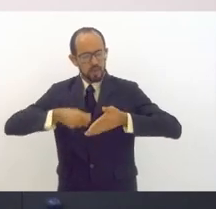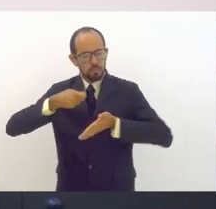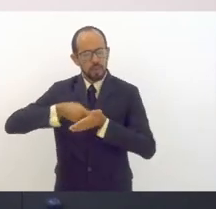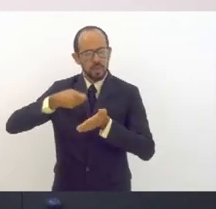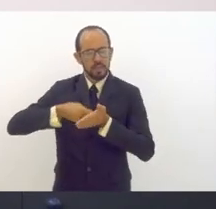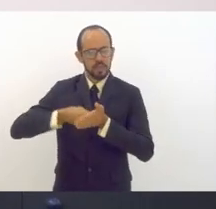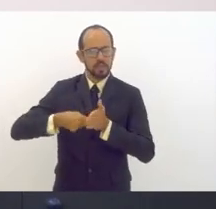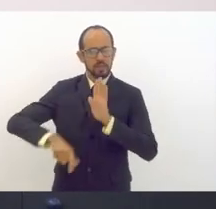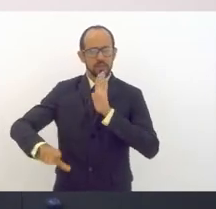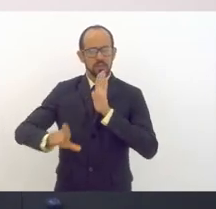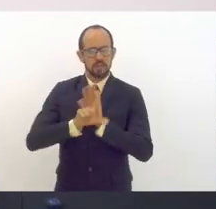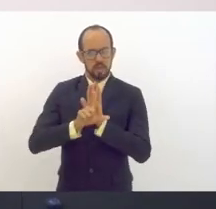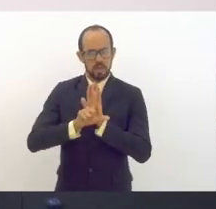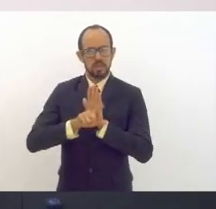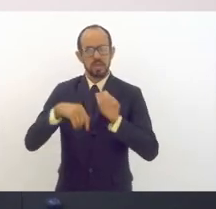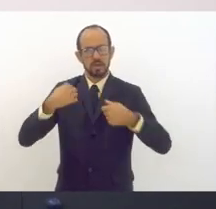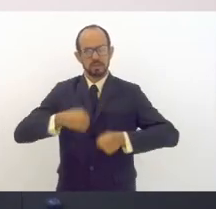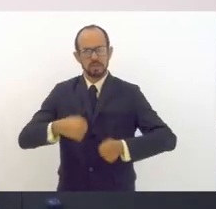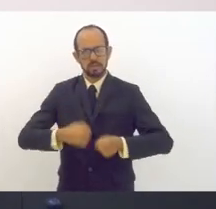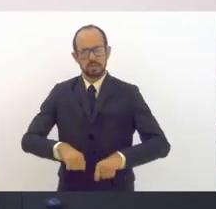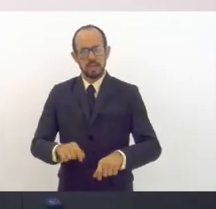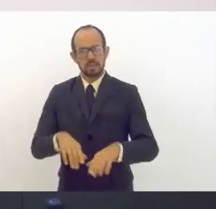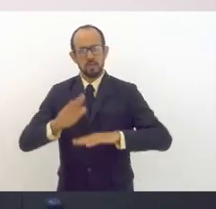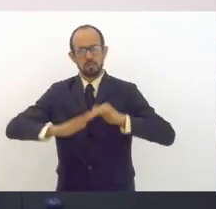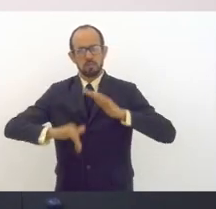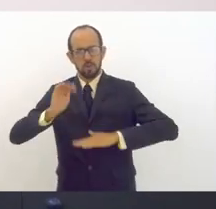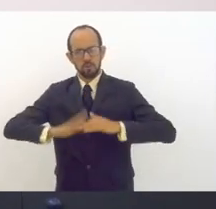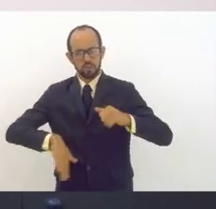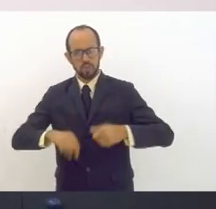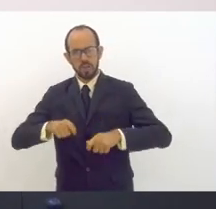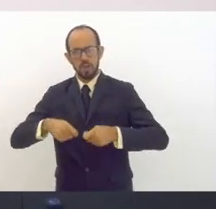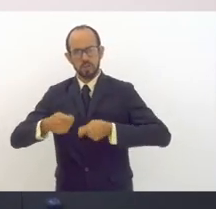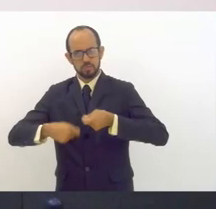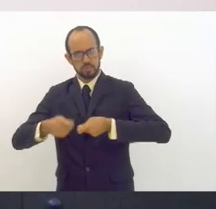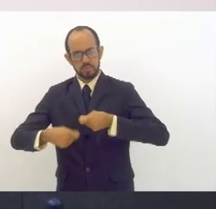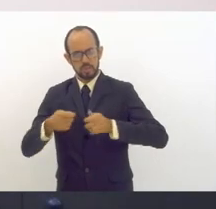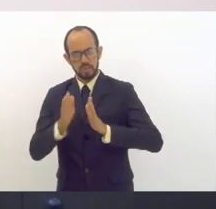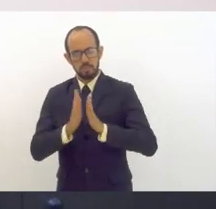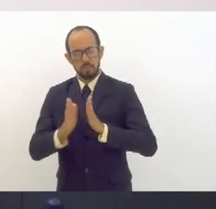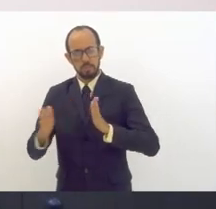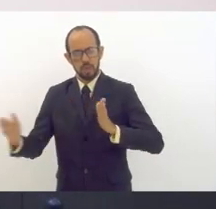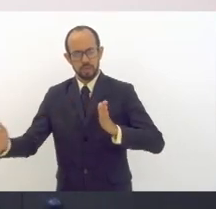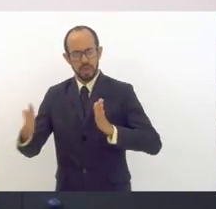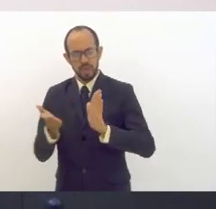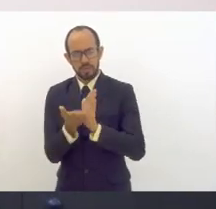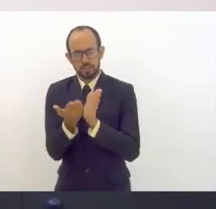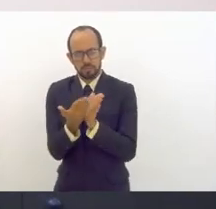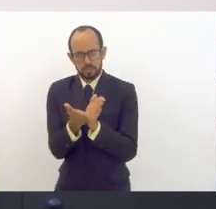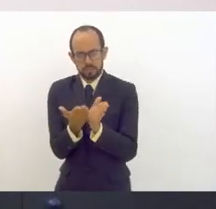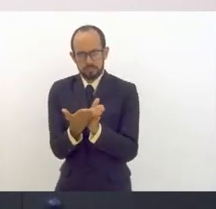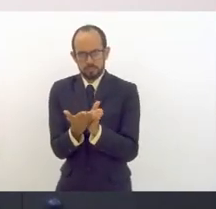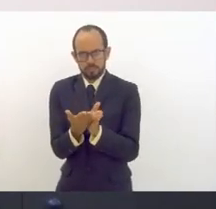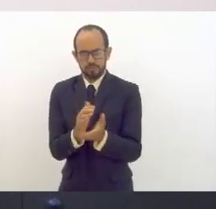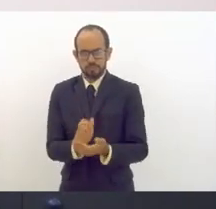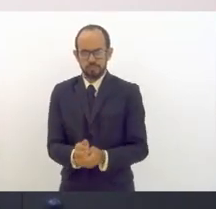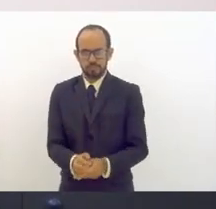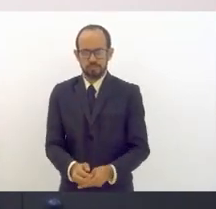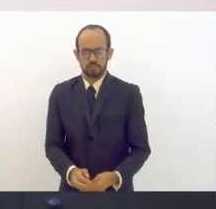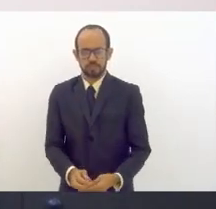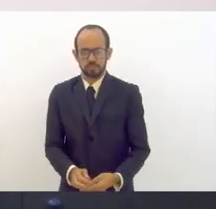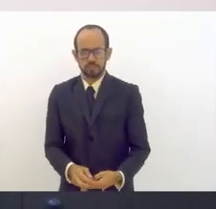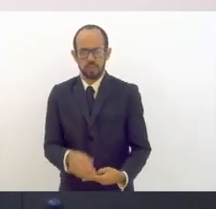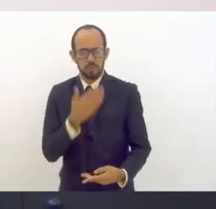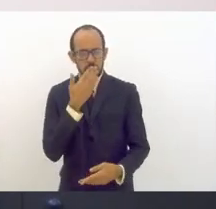lei e a necessidade de termos bibliotecários e bibliotecárias dirigindo as bibliotecas das nossas escolas da rede estadual. Então, qual é o plano, qual é a estratégia?